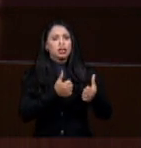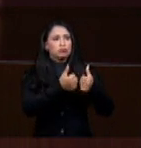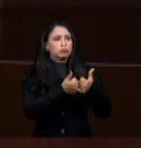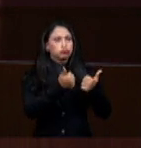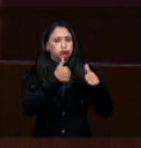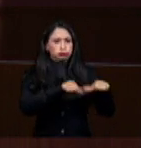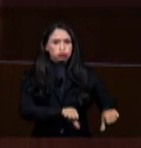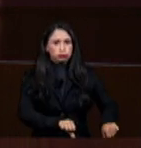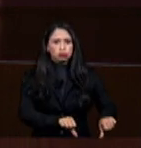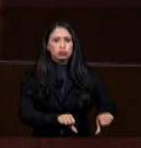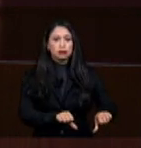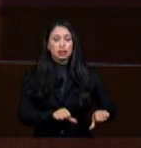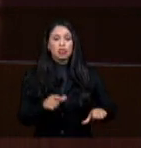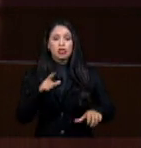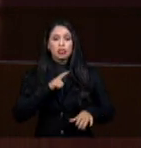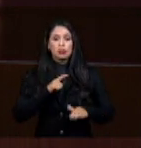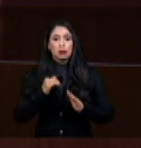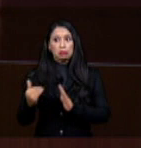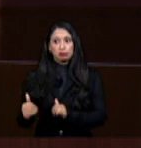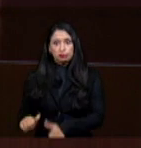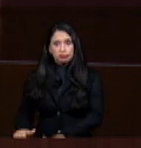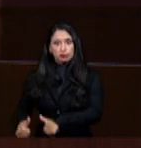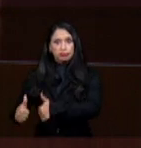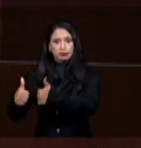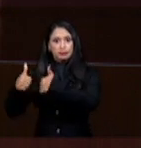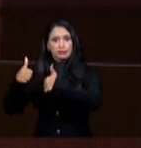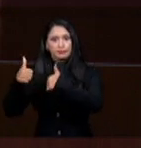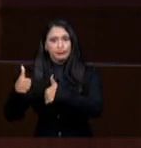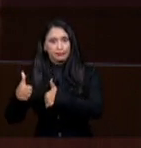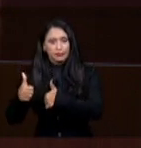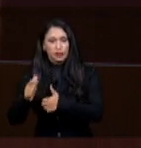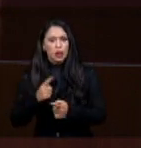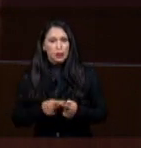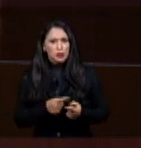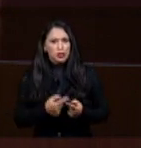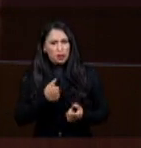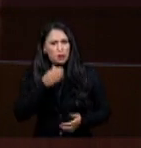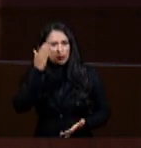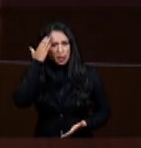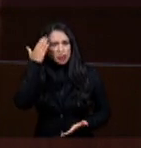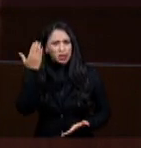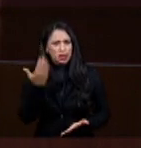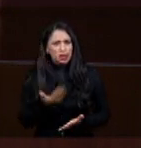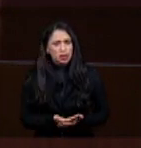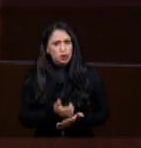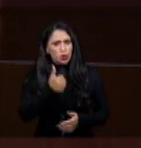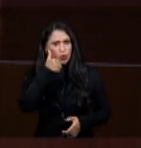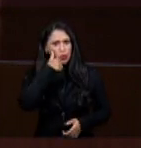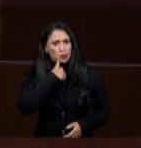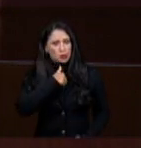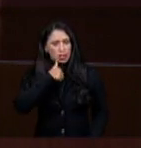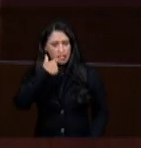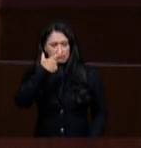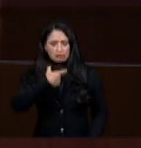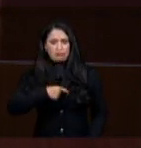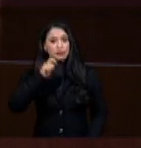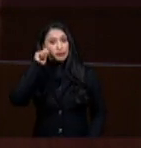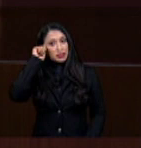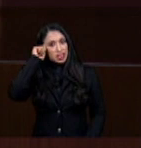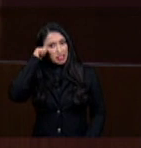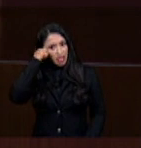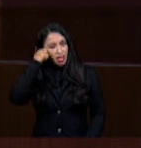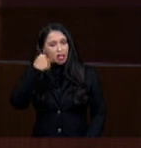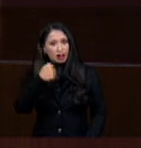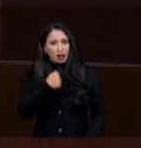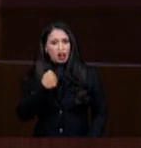graça Fortuna e potência porque acredito piamente como mulher negra brasileira de